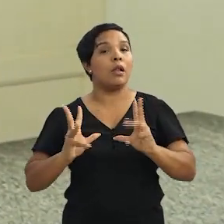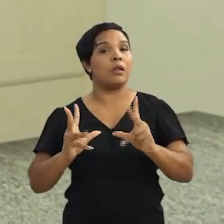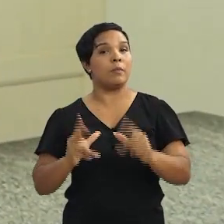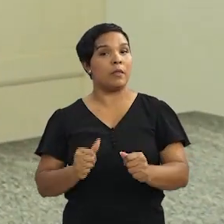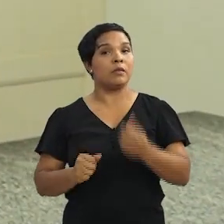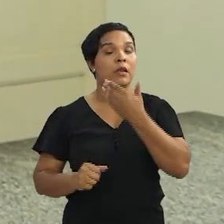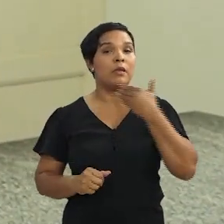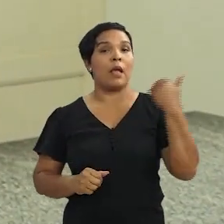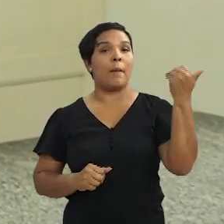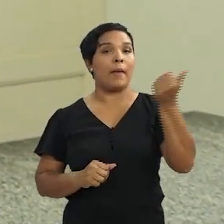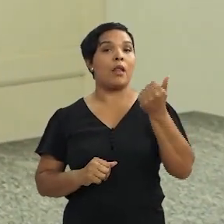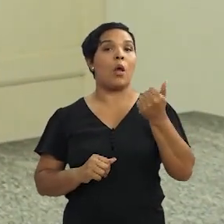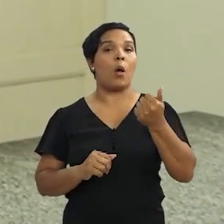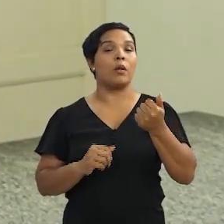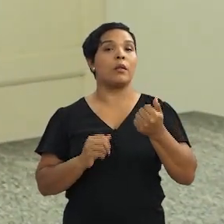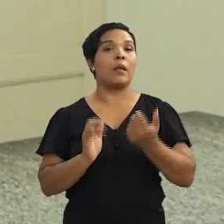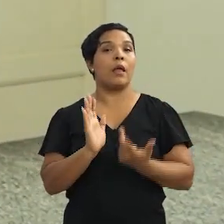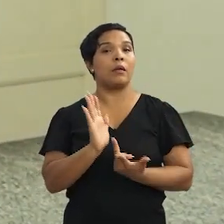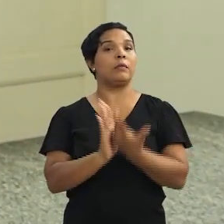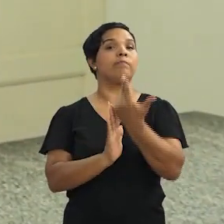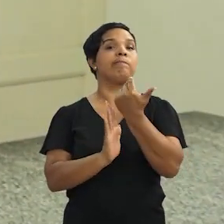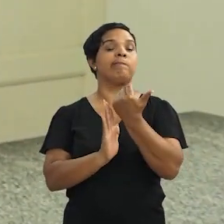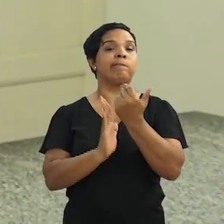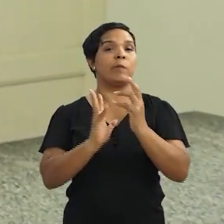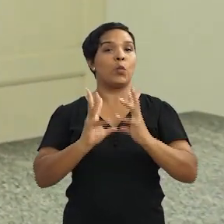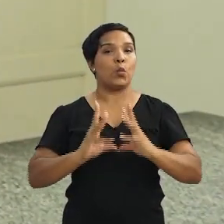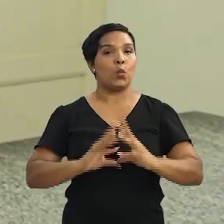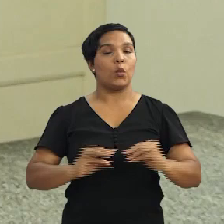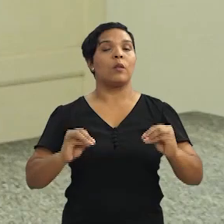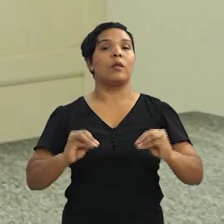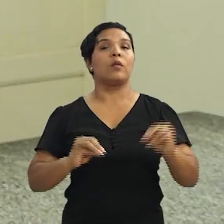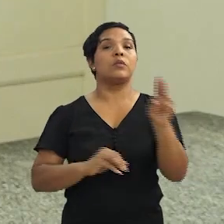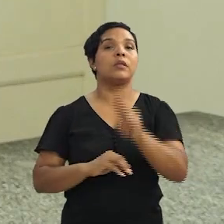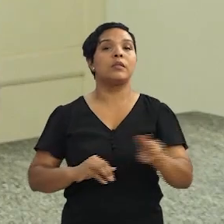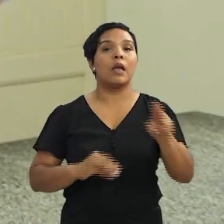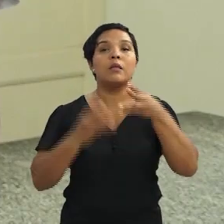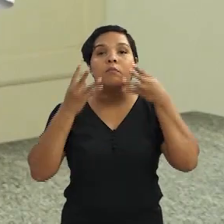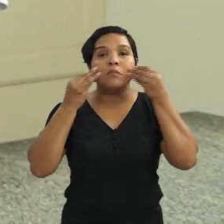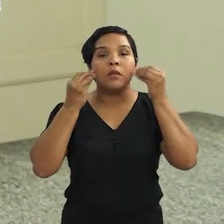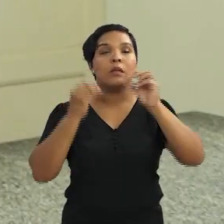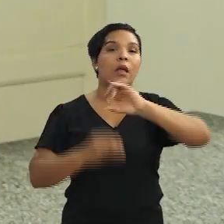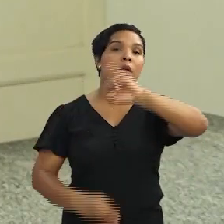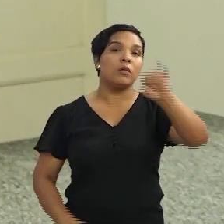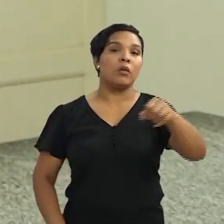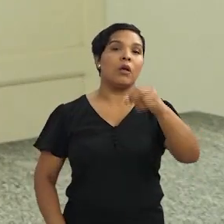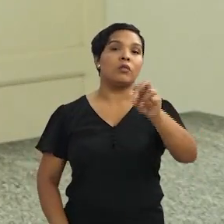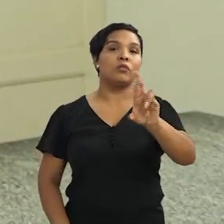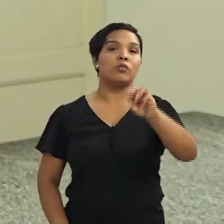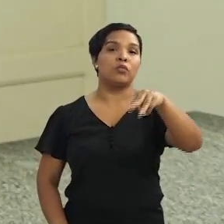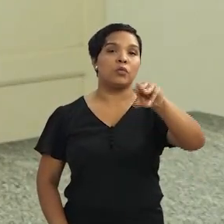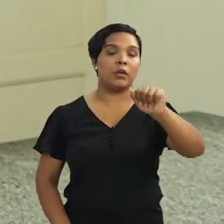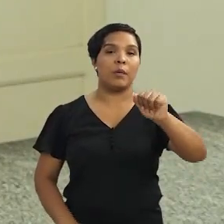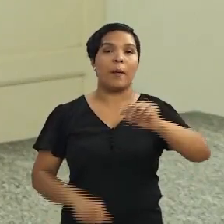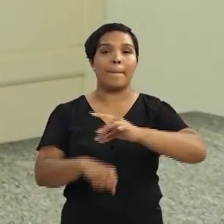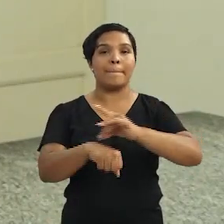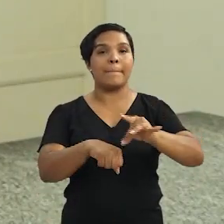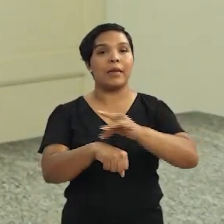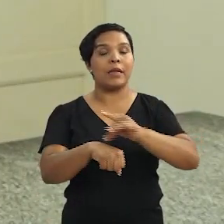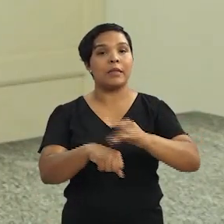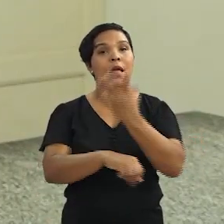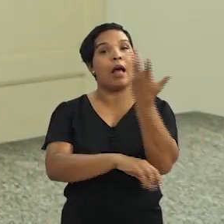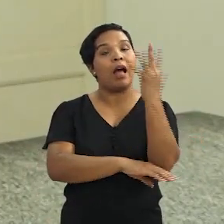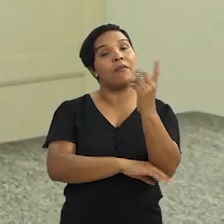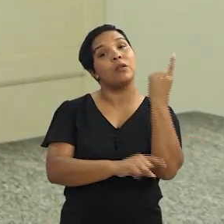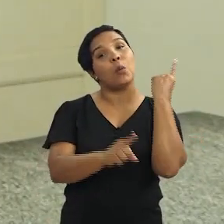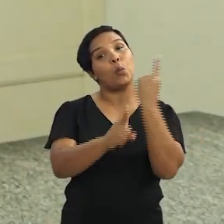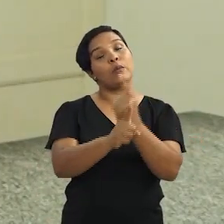uma asepsia e uma melhor cicatrização. Nos felinos, a substância usada é a partir da jurema preta, que é uma árvore